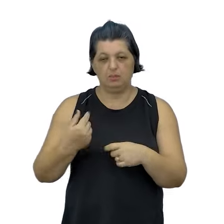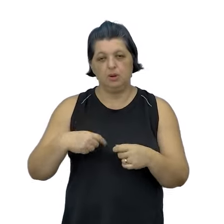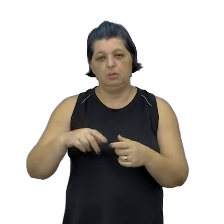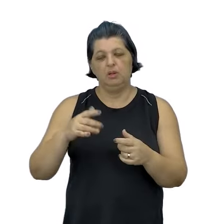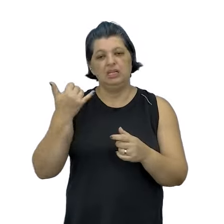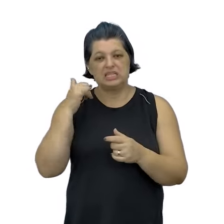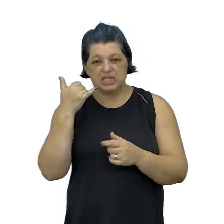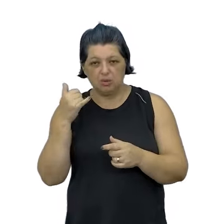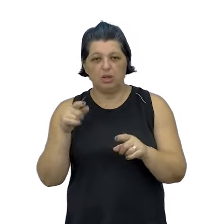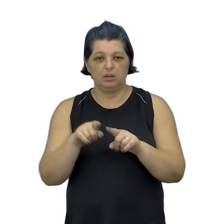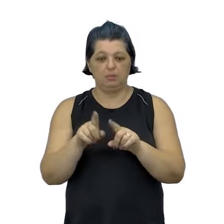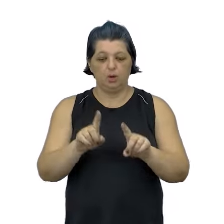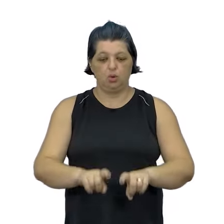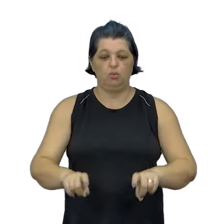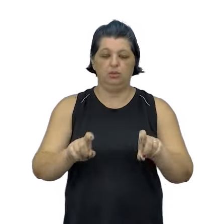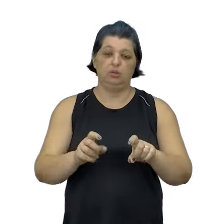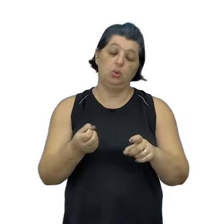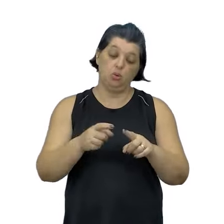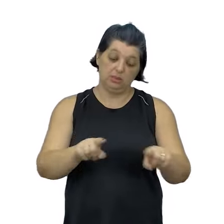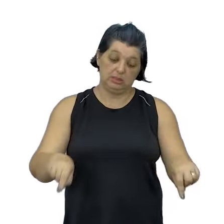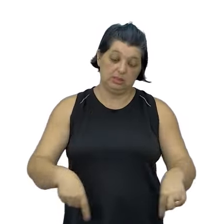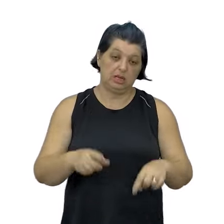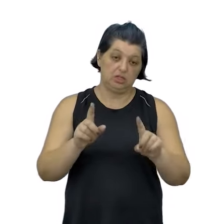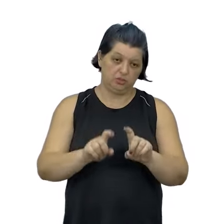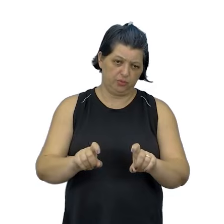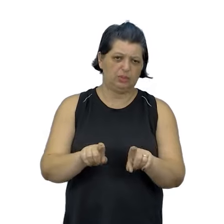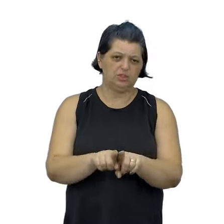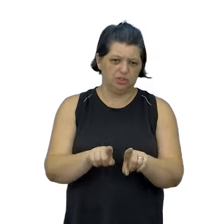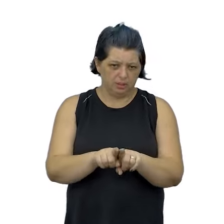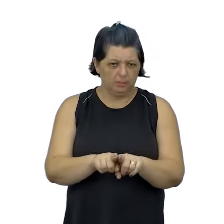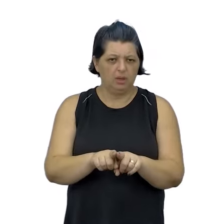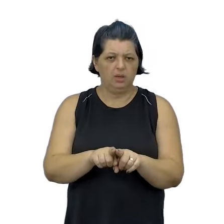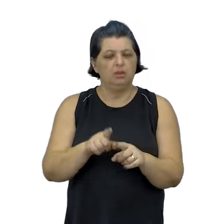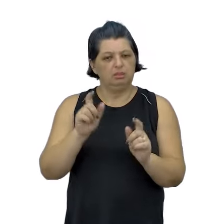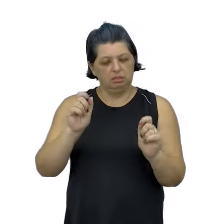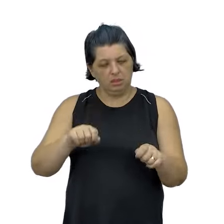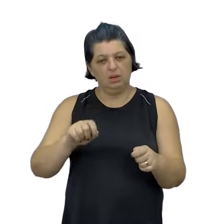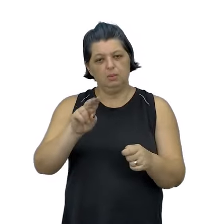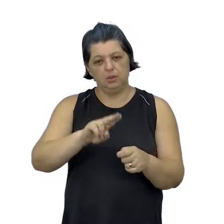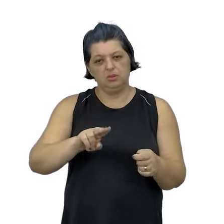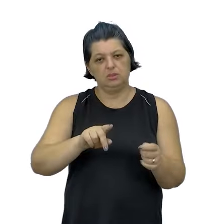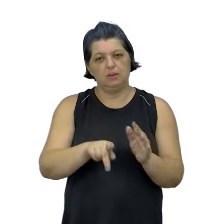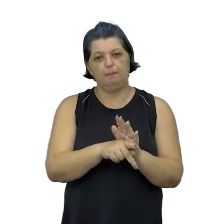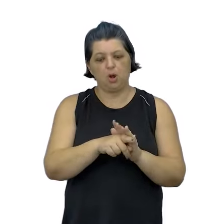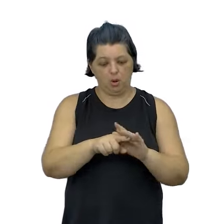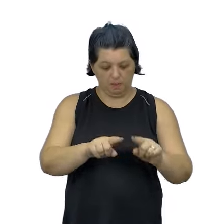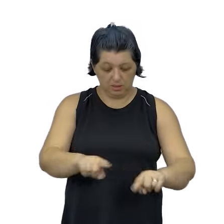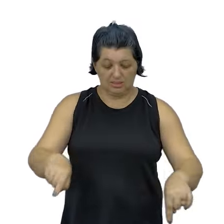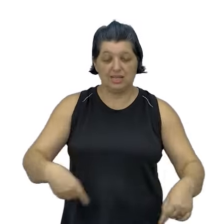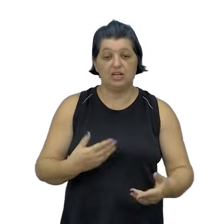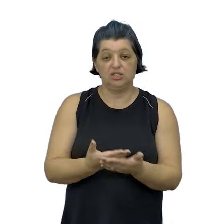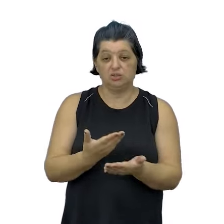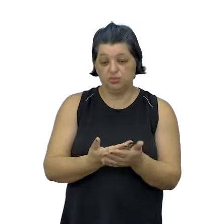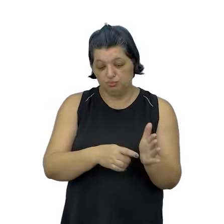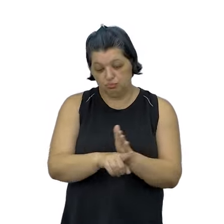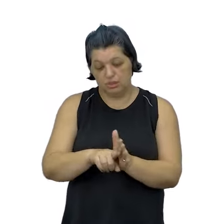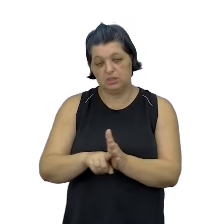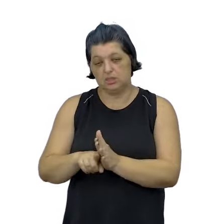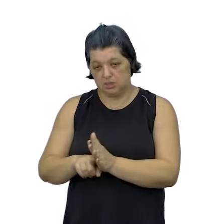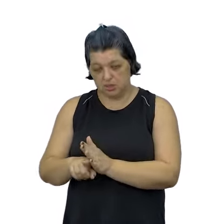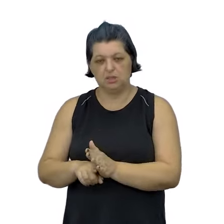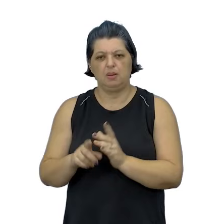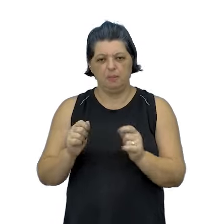como computador, na sala de informática, que são fontes de pesquisa, né? Então vai dar essa oportunidade também deles pesquisarem,